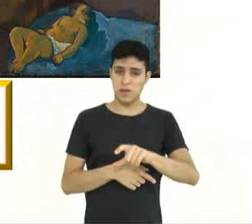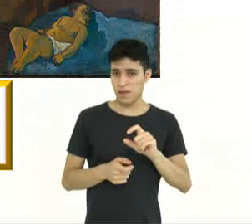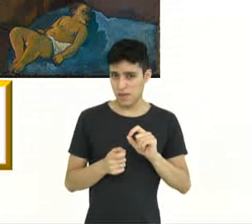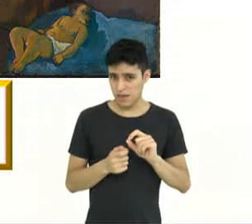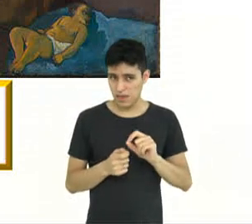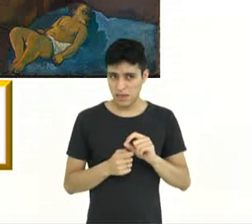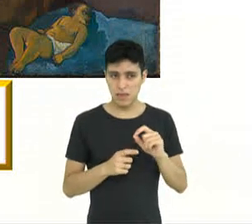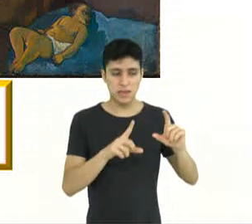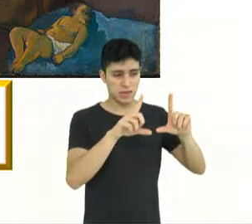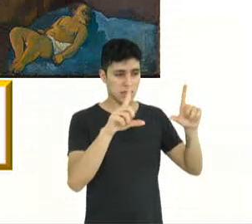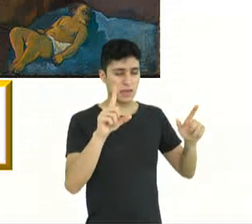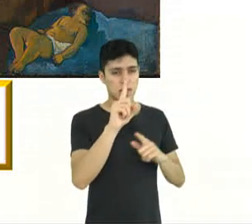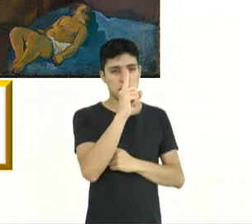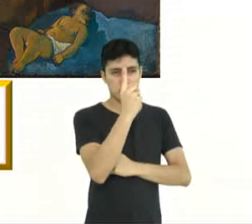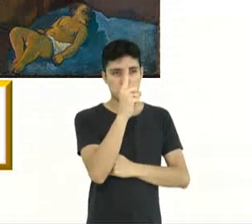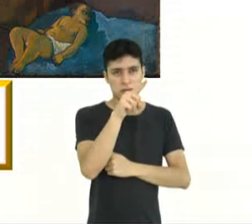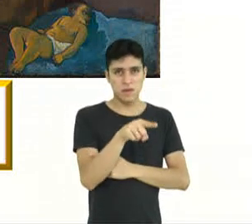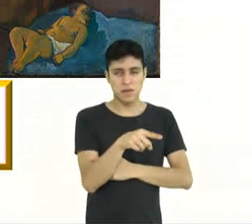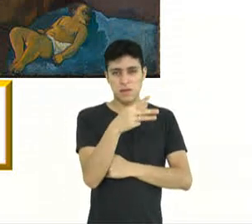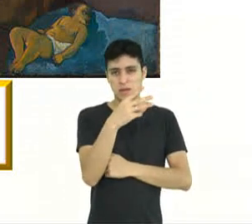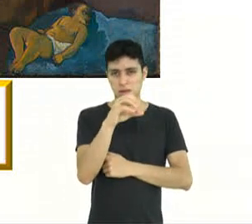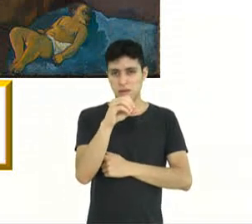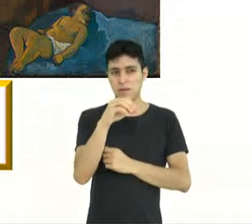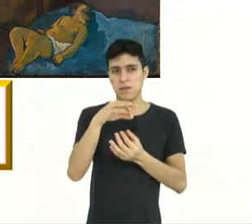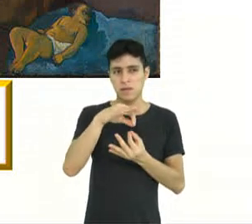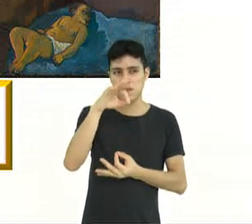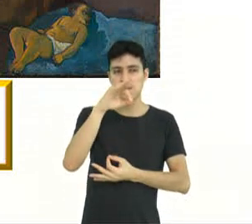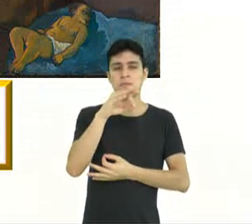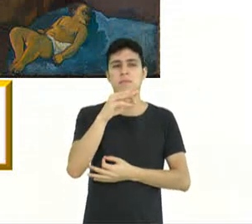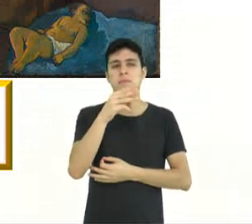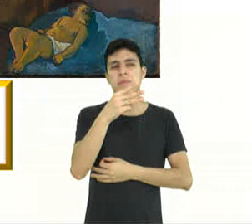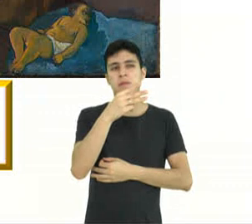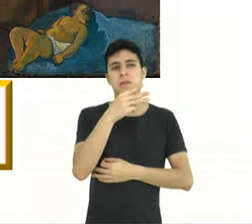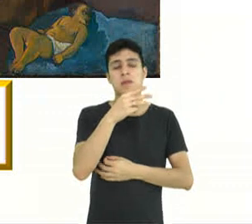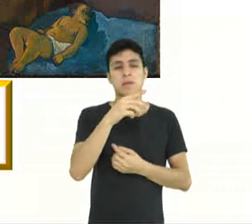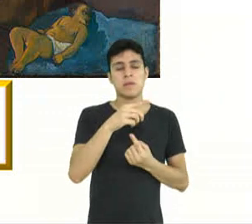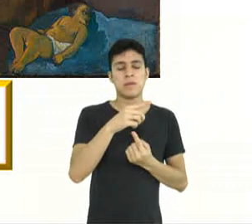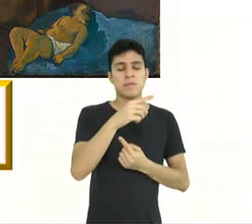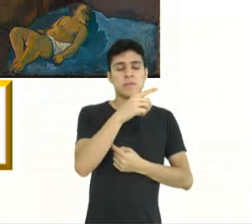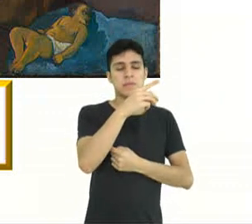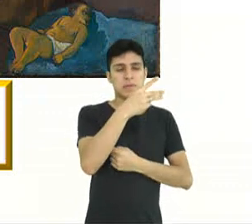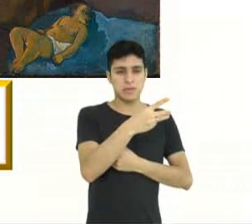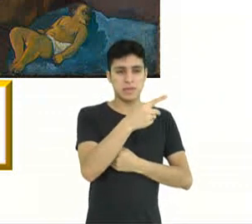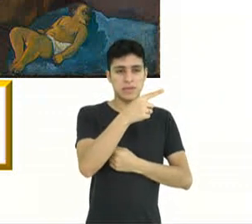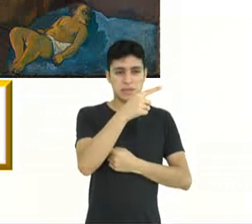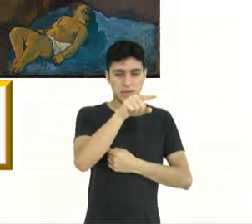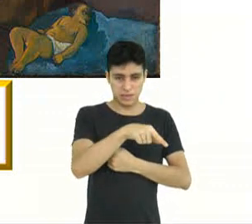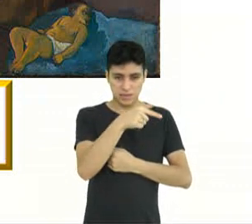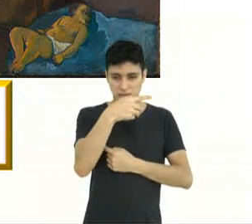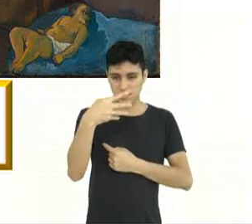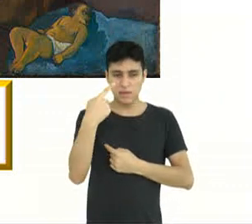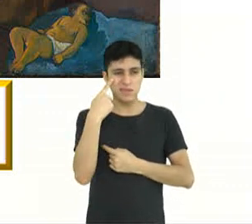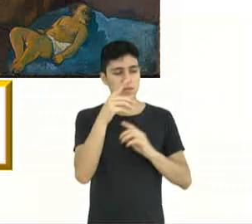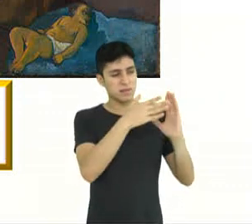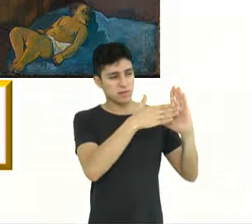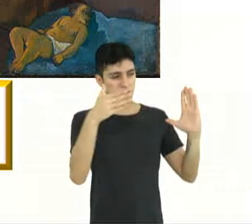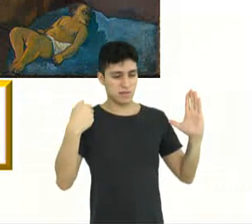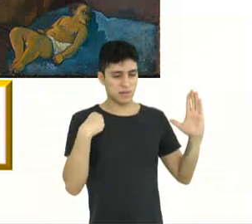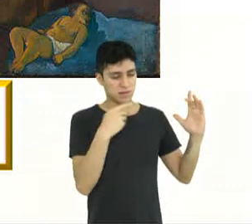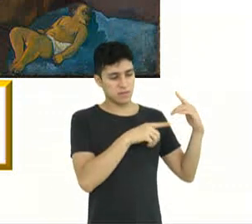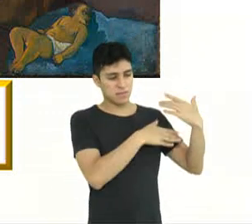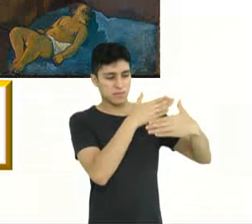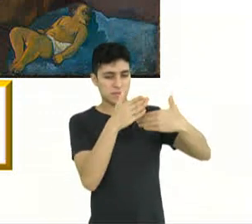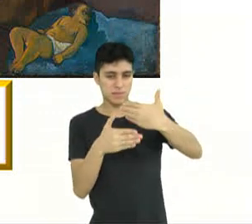uma tela de 1 até 39 por 374 mais ou menos é possível notar uma evolução da vida humana